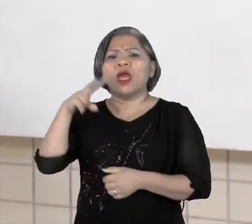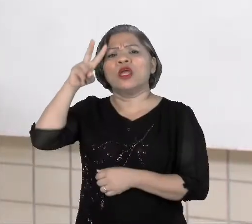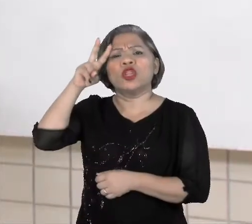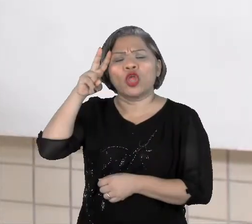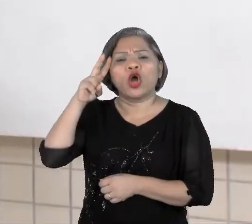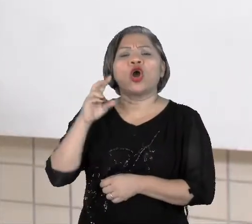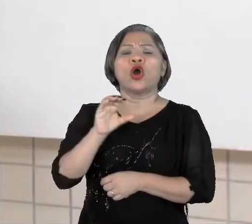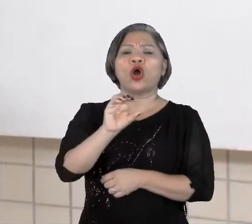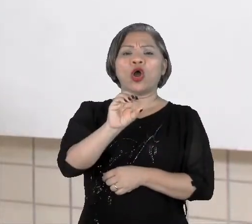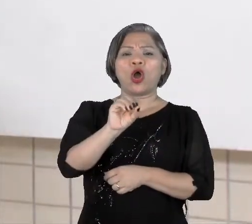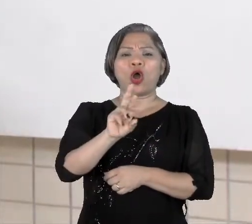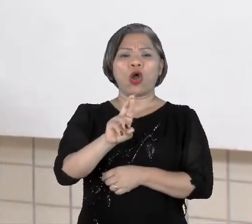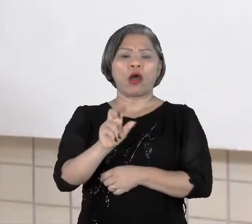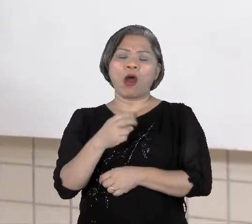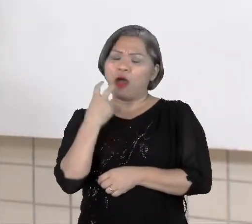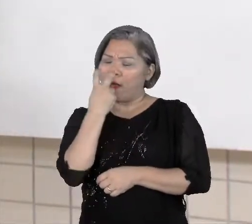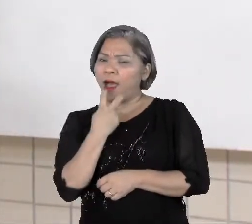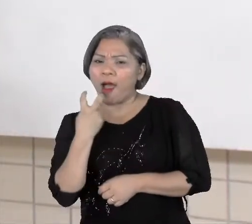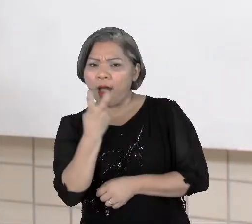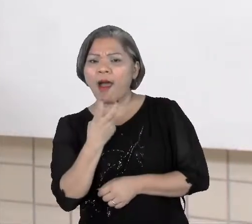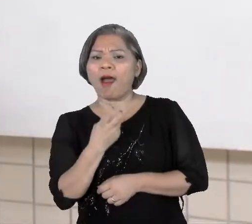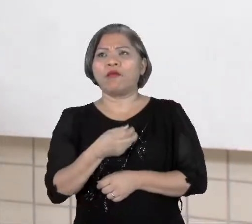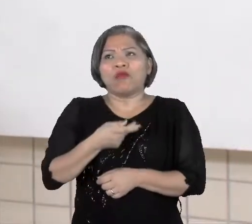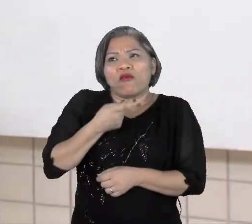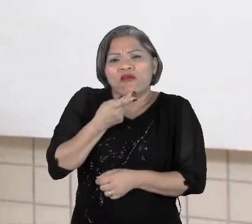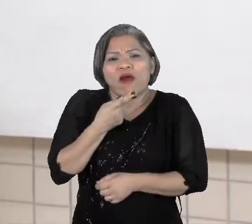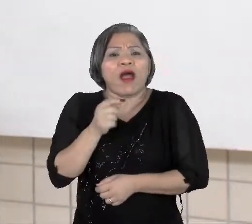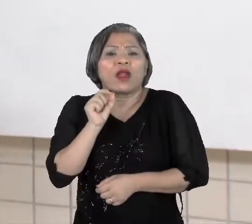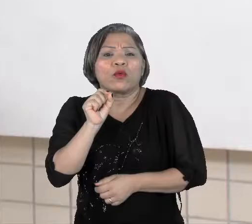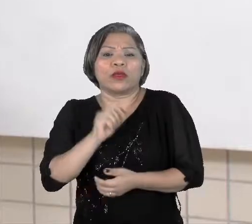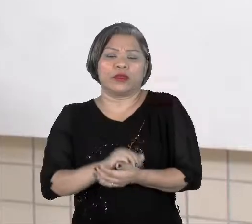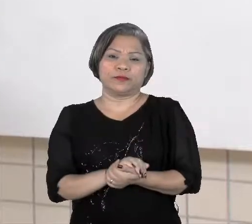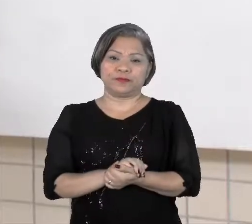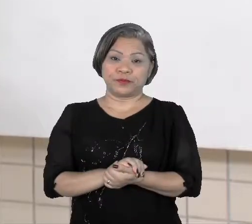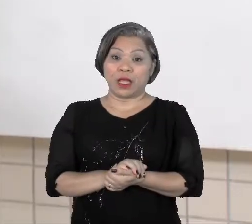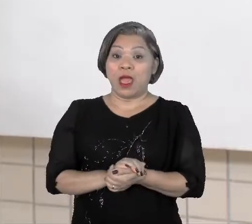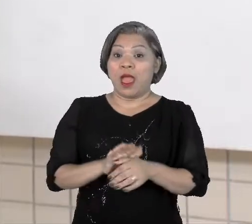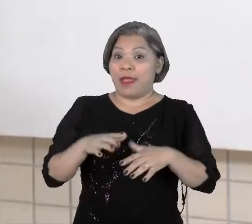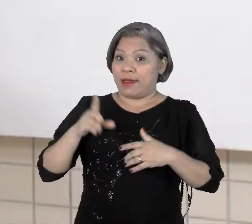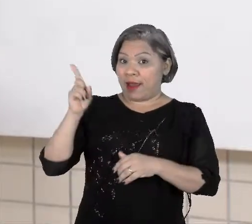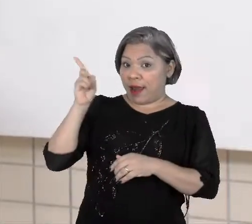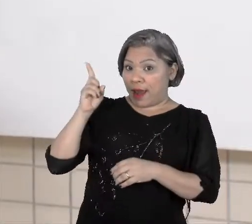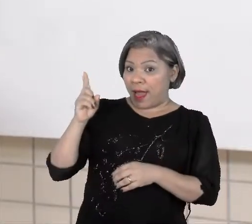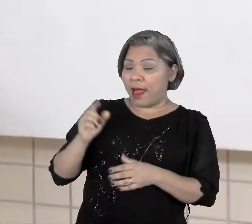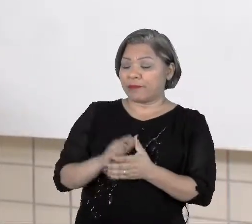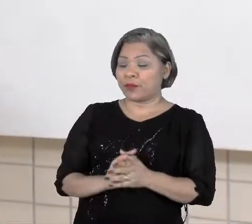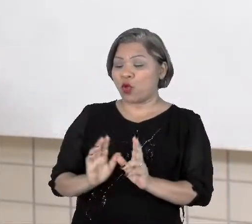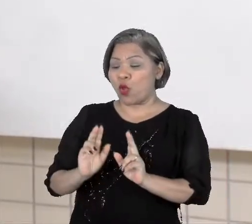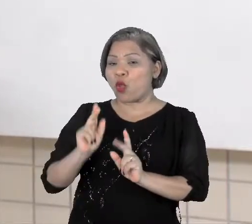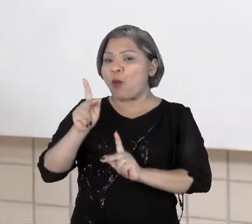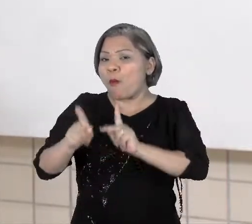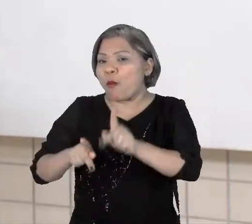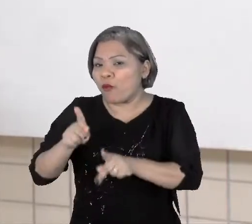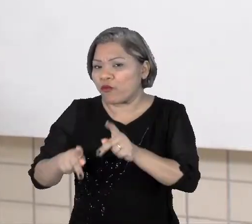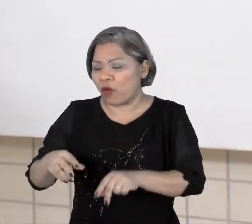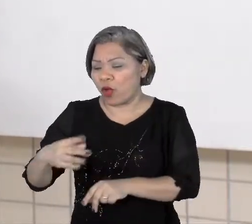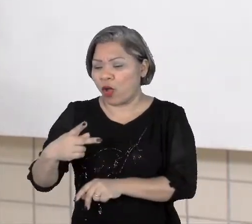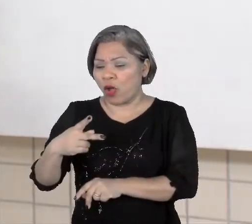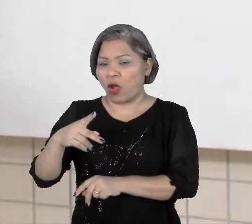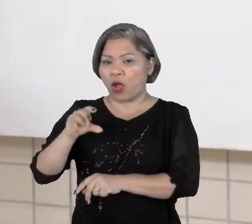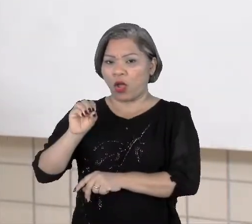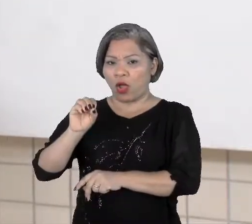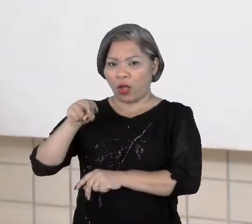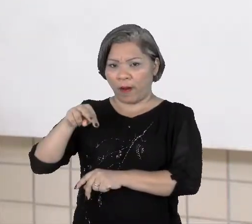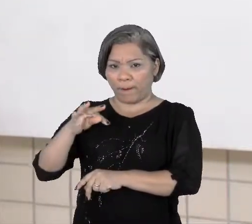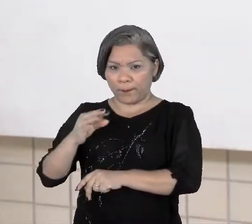região. A história conta que no povoado de Pontal, aonde havia grandes garimpos, aquele povoado ele